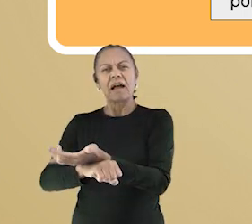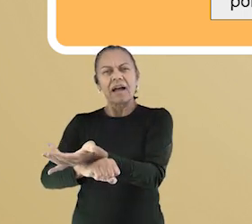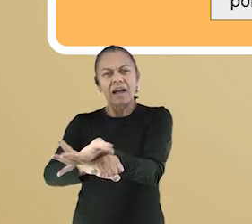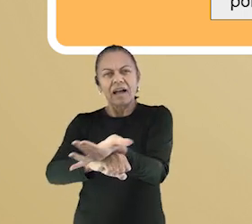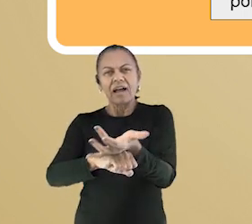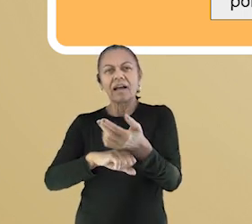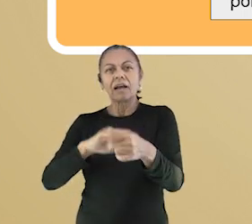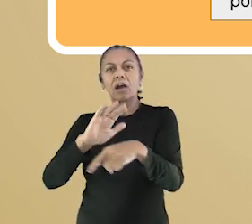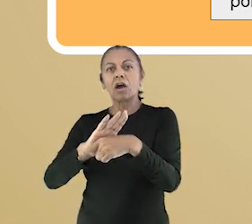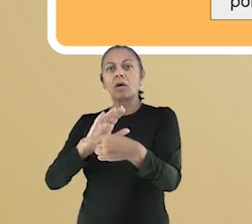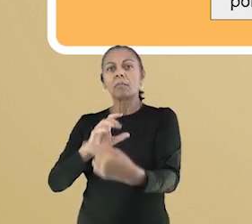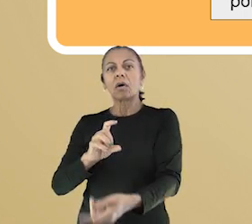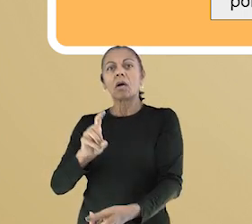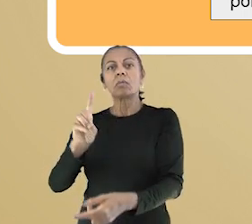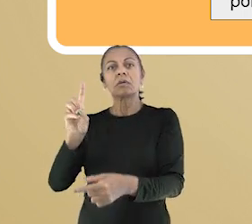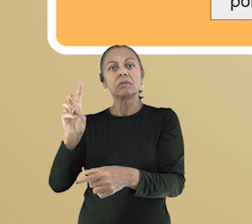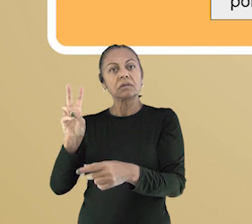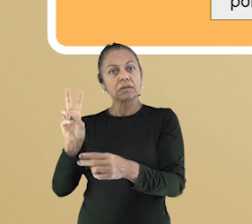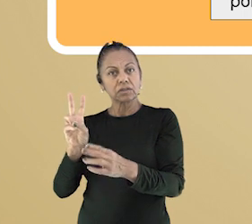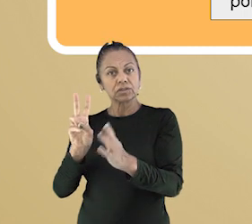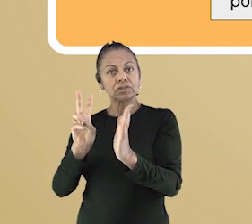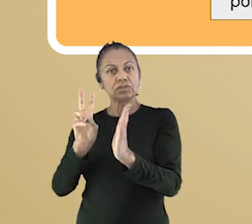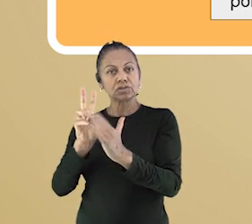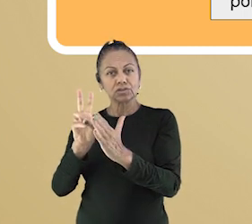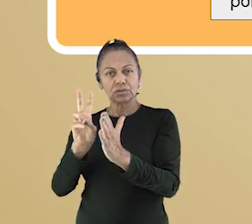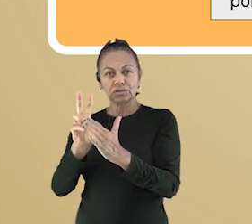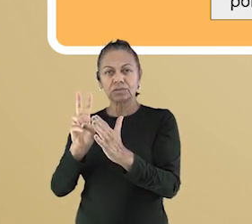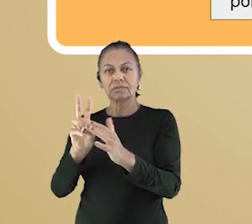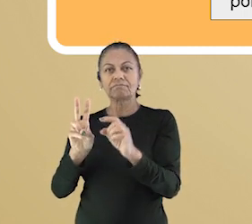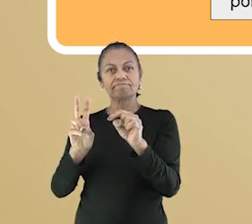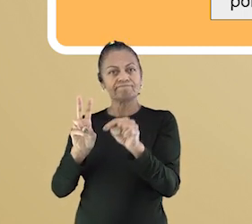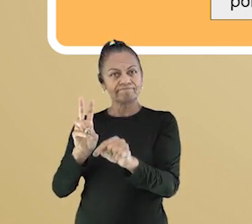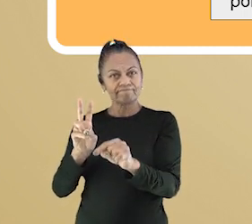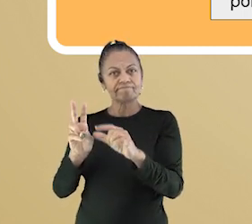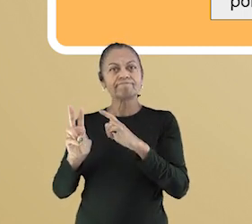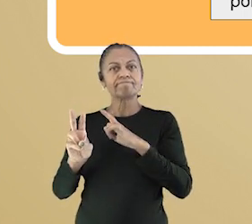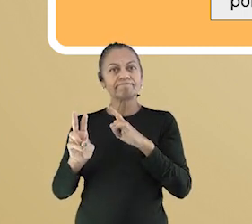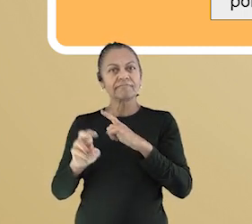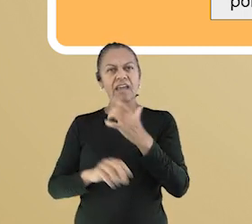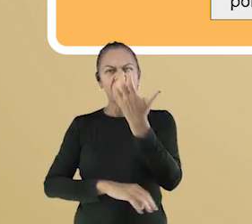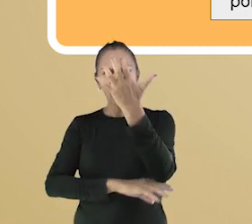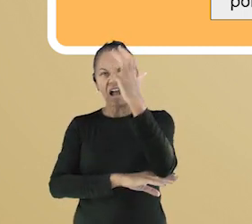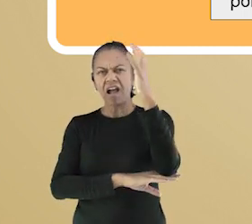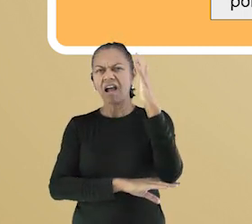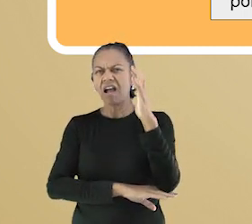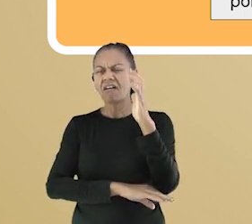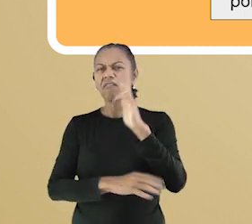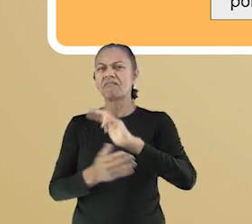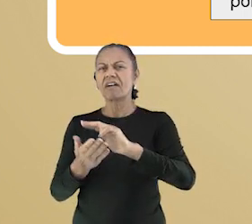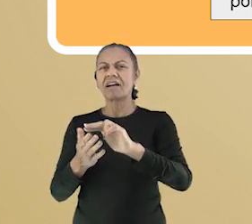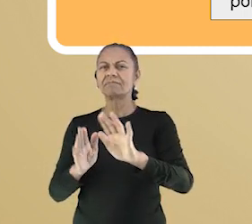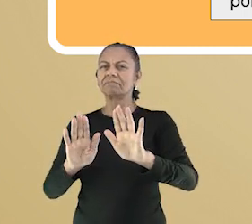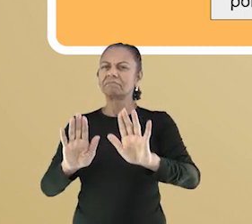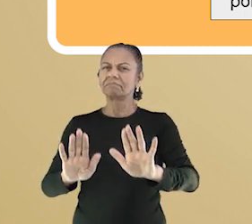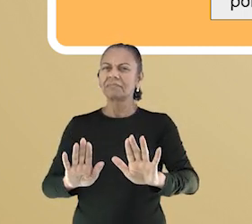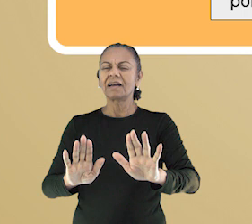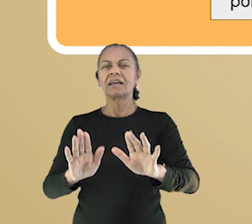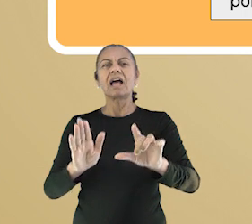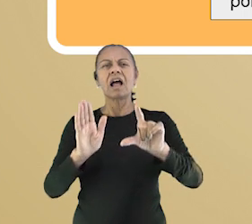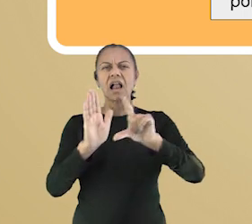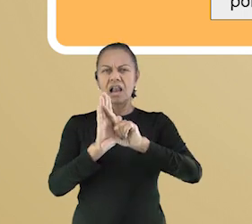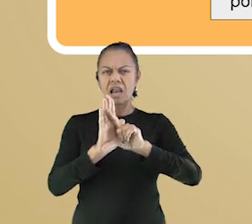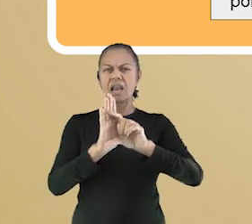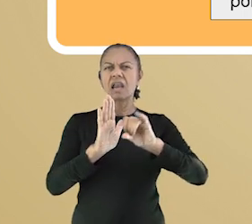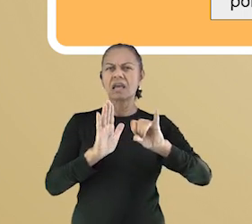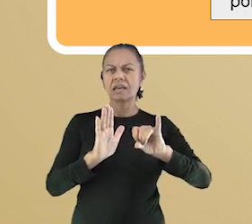constante, principalmente da atividade de extração de madeira e garimpo. Ainda que elas sejam protegidas por lei, não existe uma fiscalização